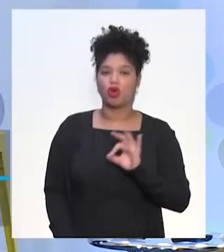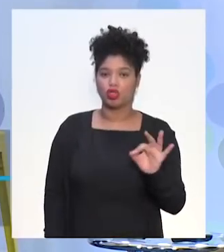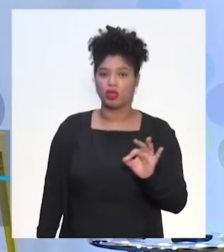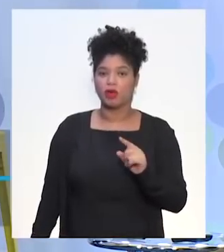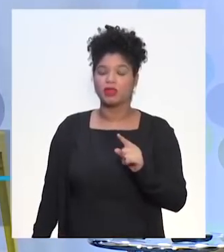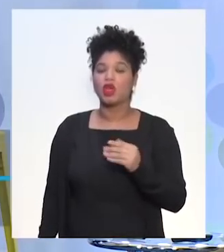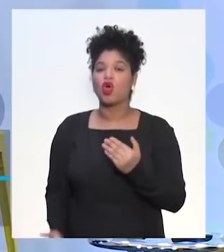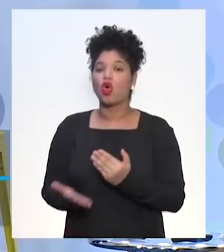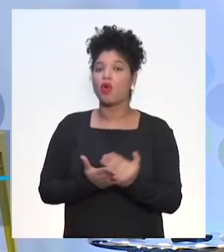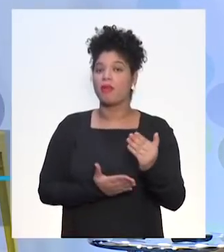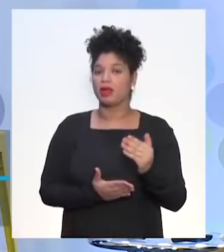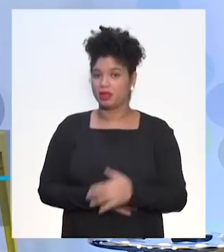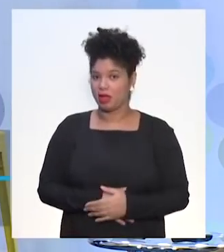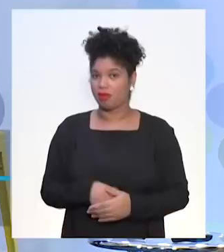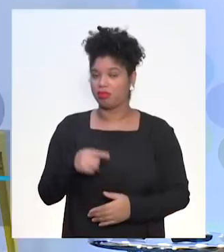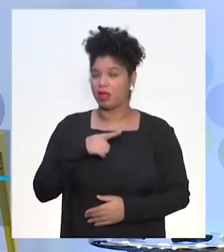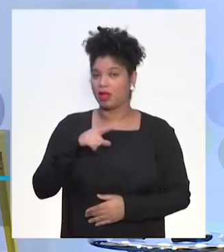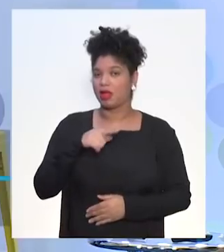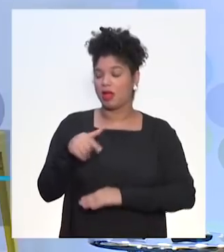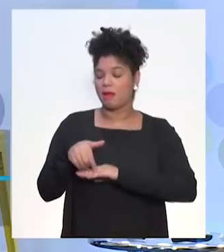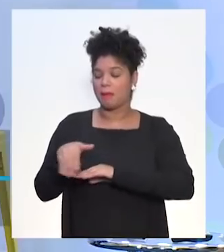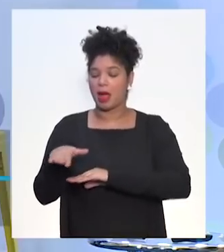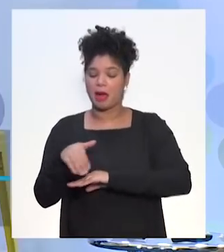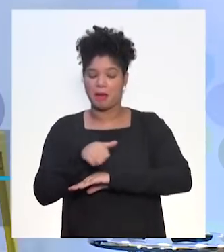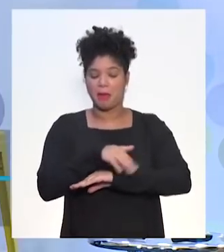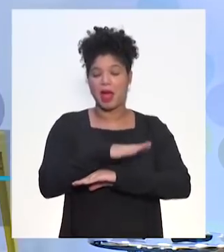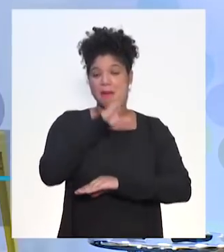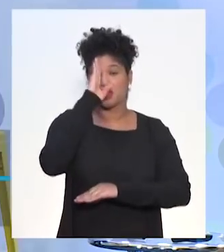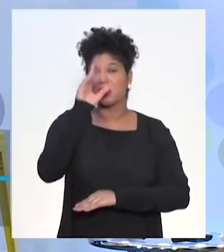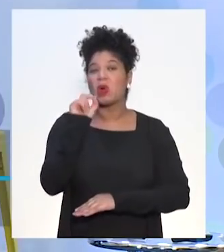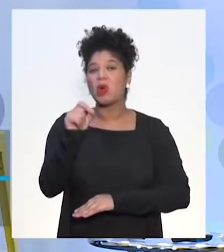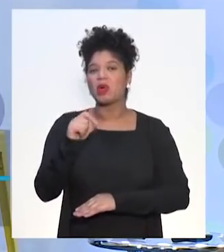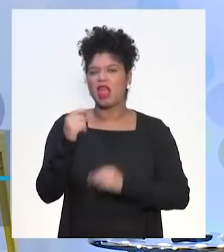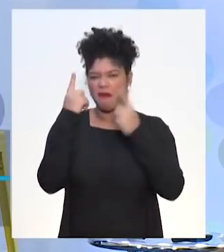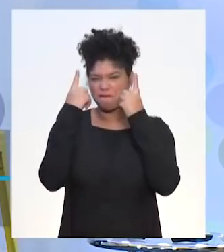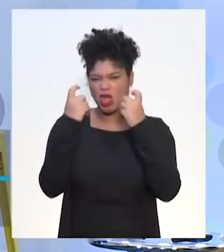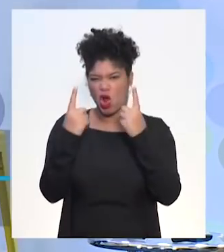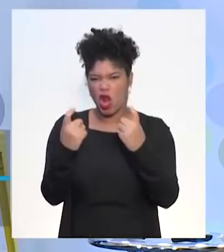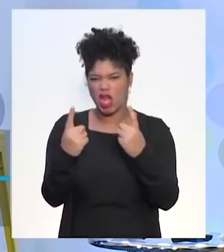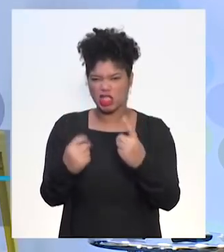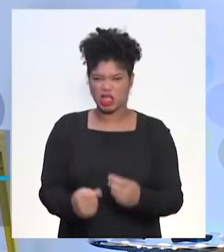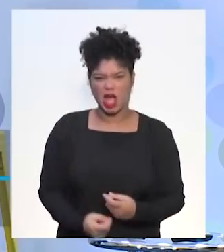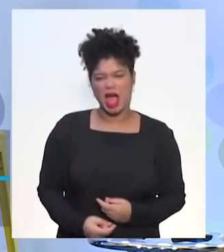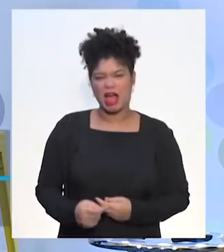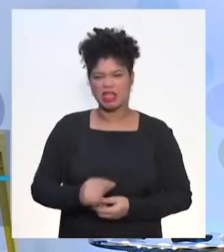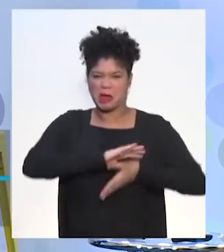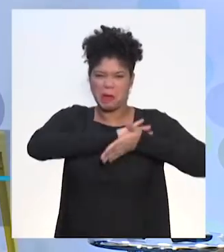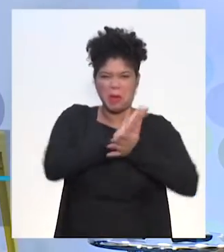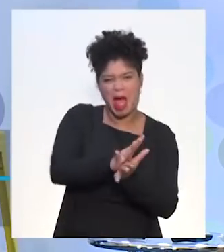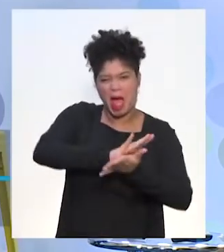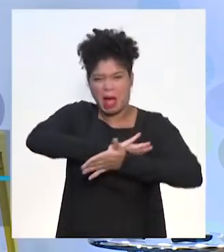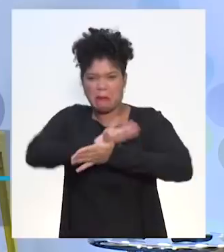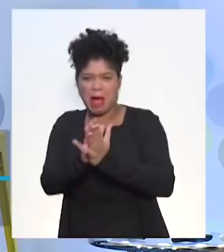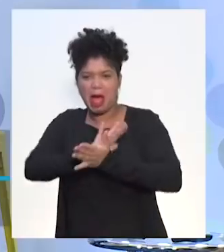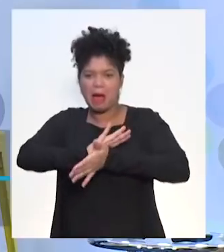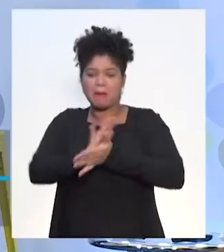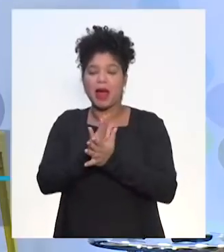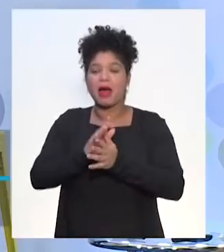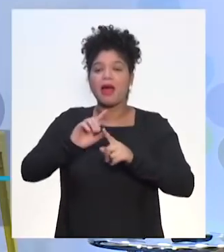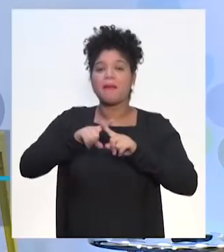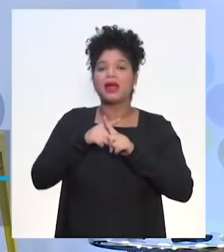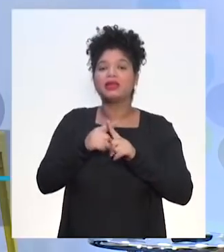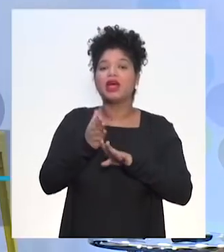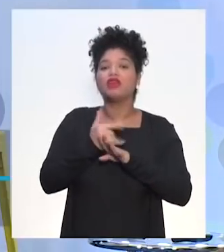de exceção, marcado principalmente pela violência, você tem que construir canais de consolidação